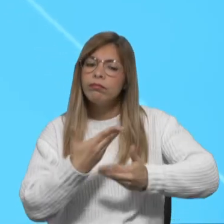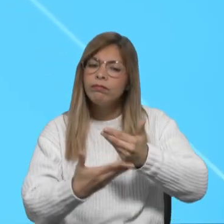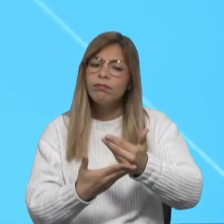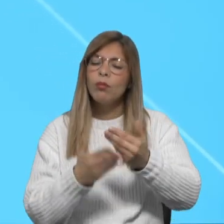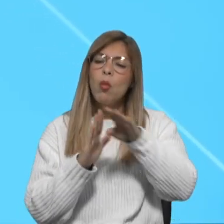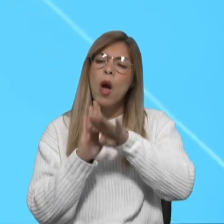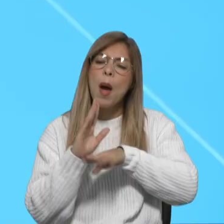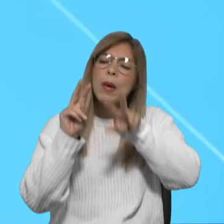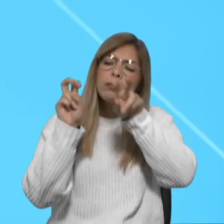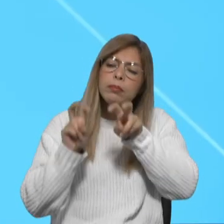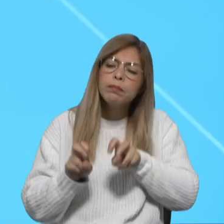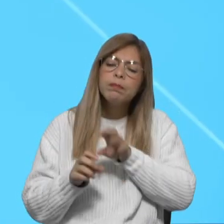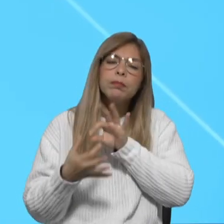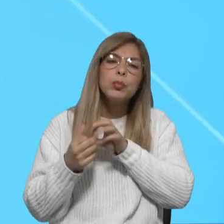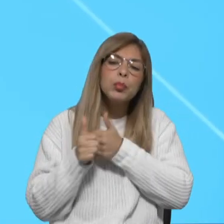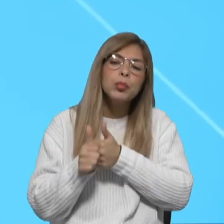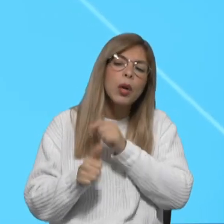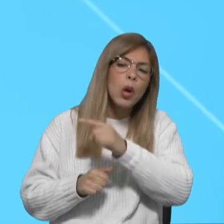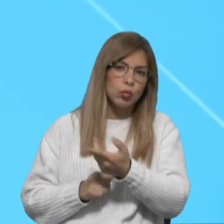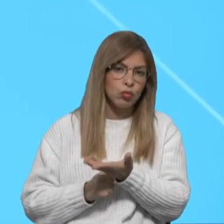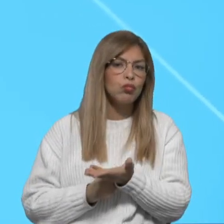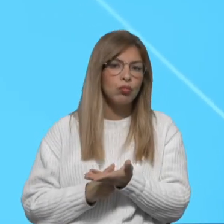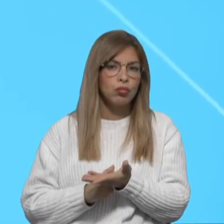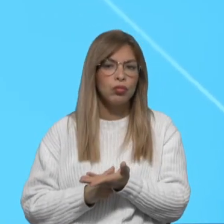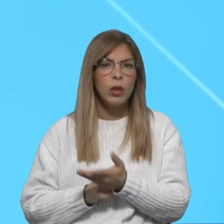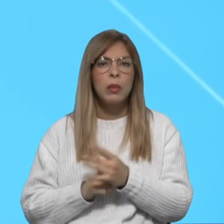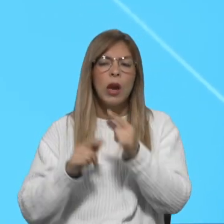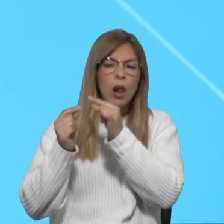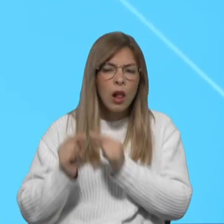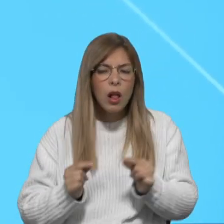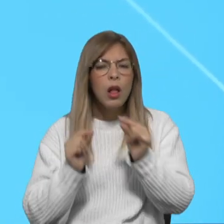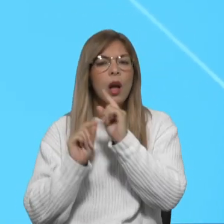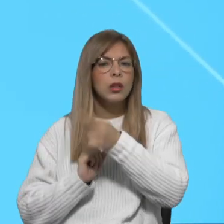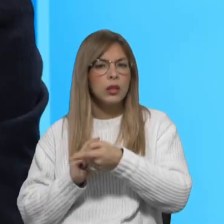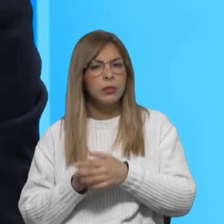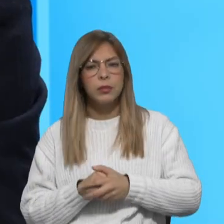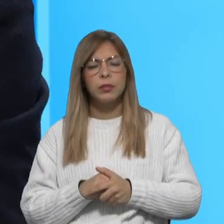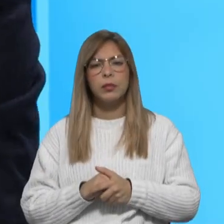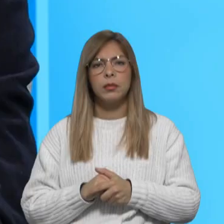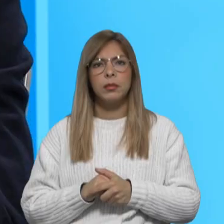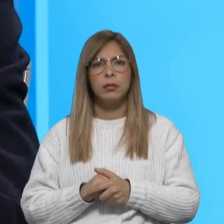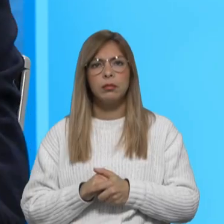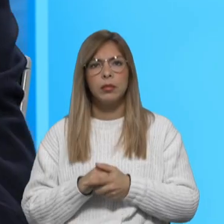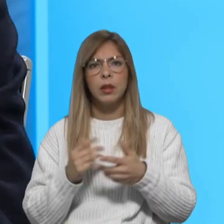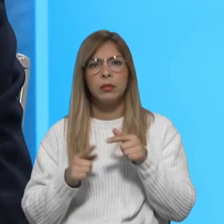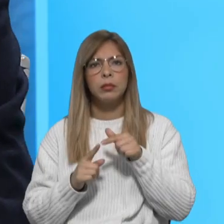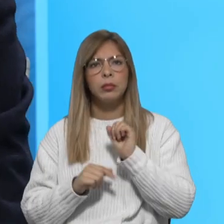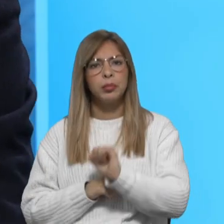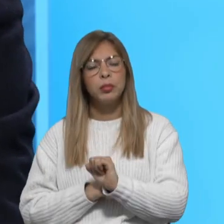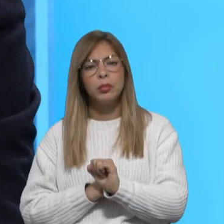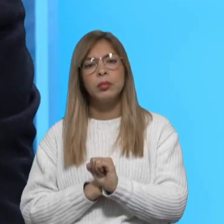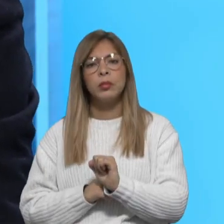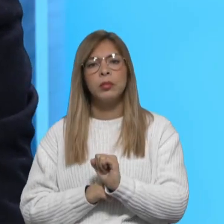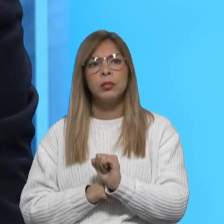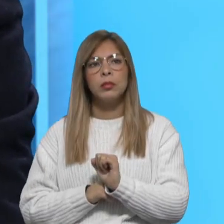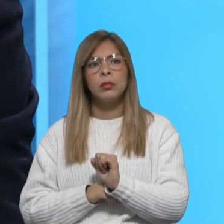muito telegráfica, o que é que os participantes vão poder debater? Temos 3 conferências de fundo, chamemos assim, para